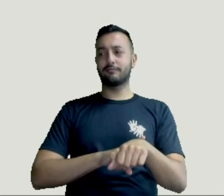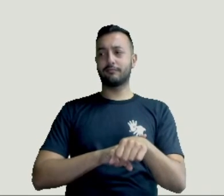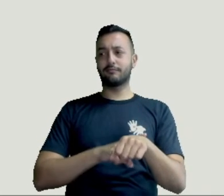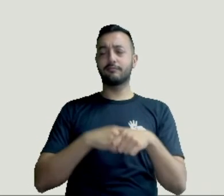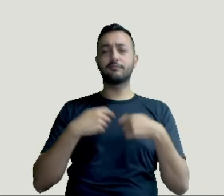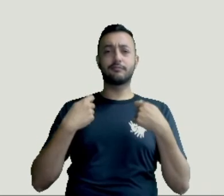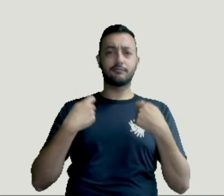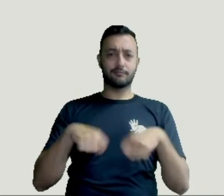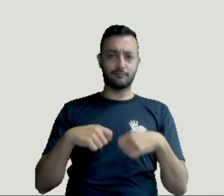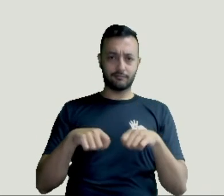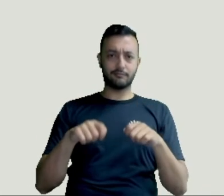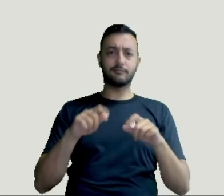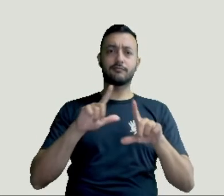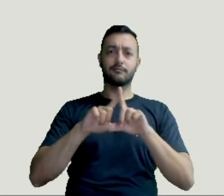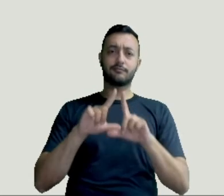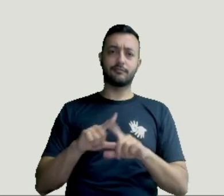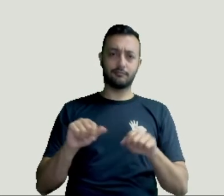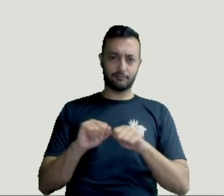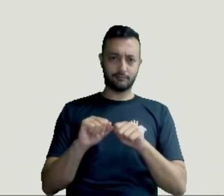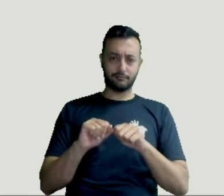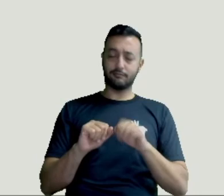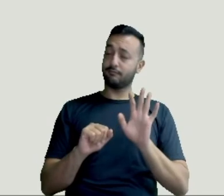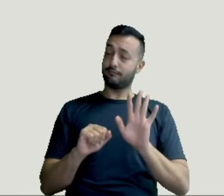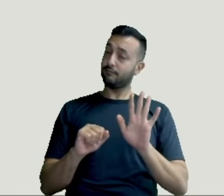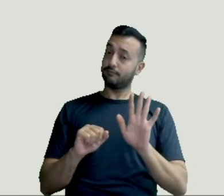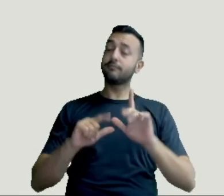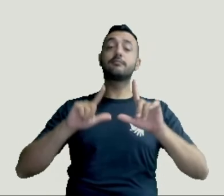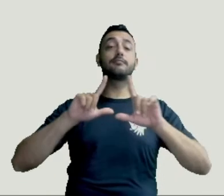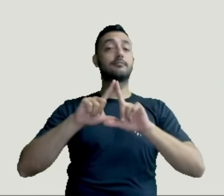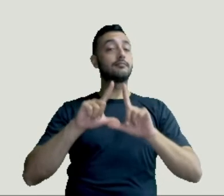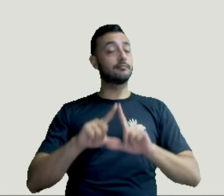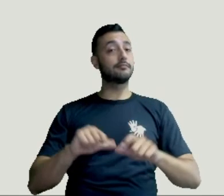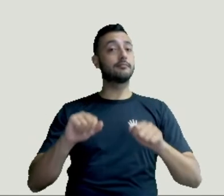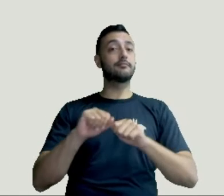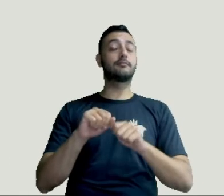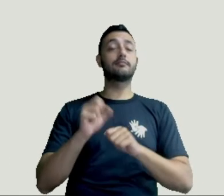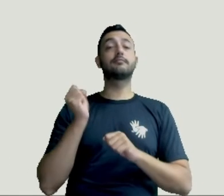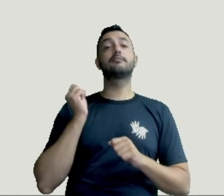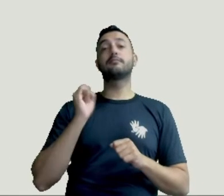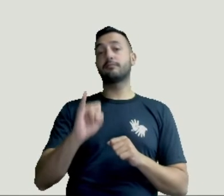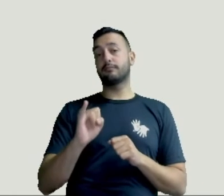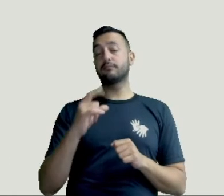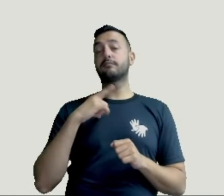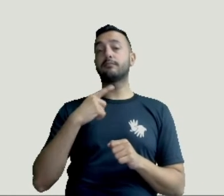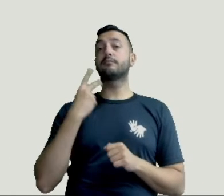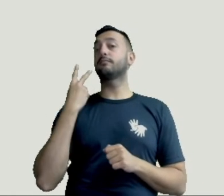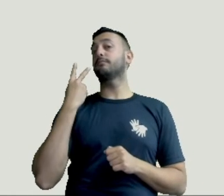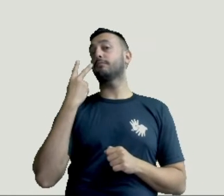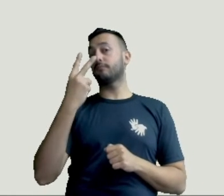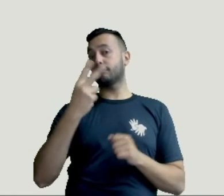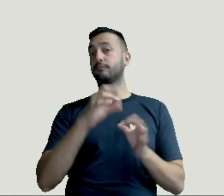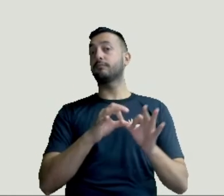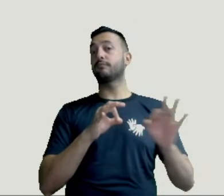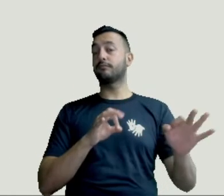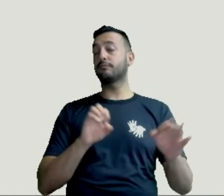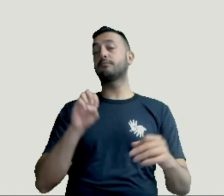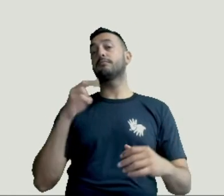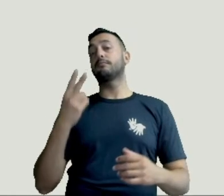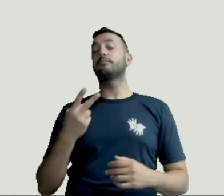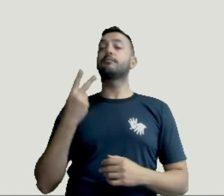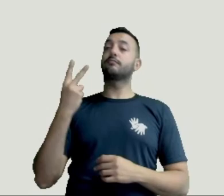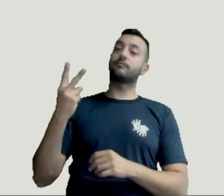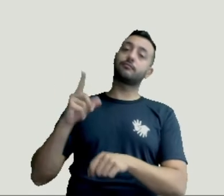fazer a variação. Gente, só faz a variação se tiver duas distâncias ou dois tempos. Aí tem que